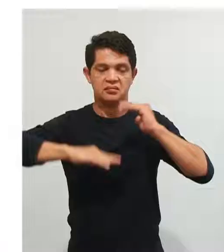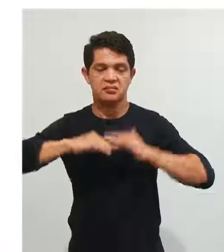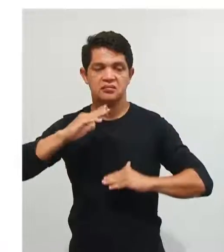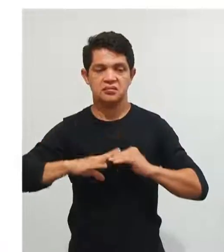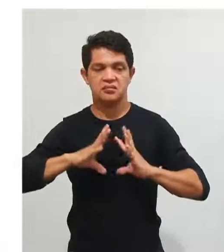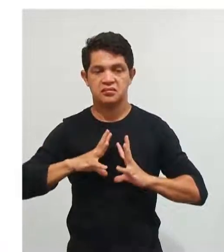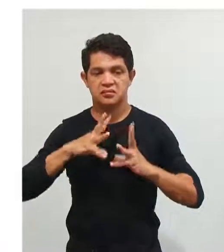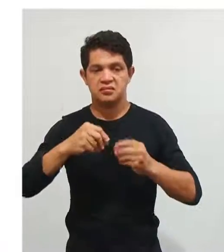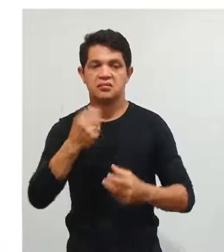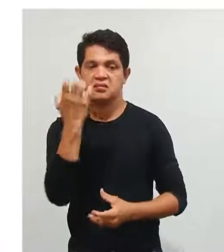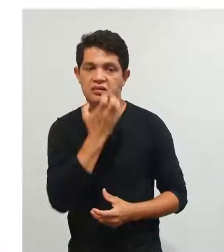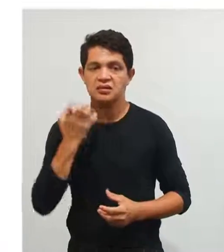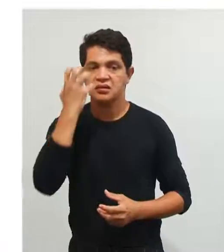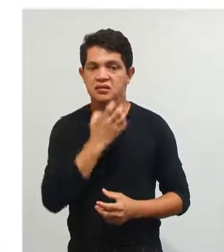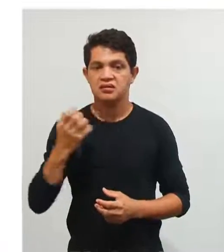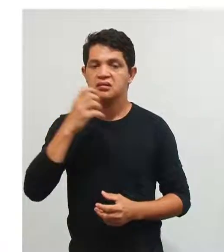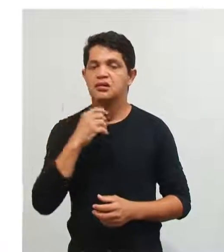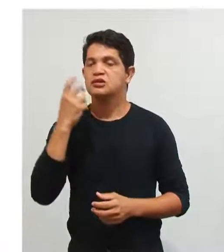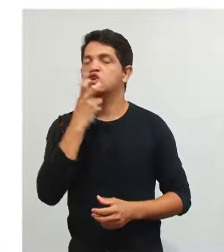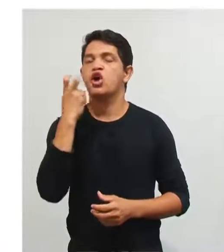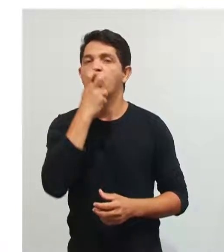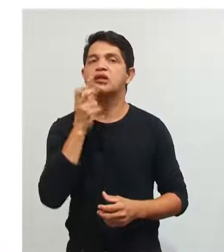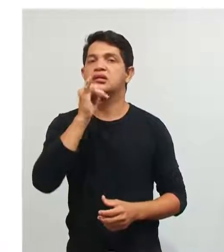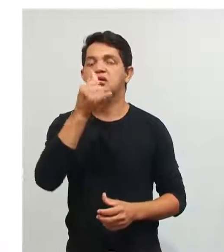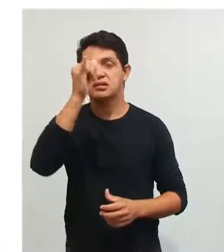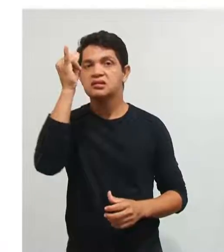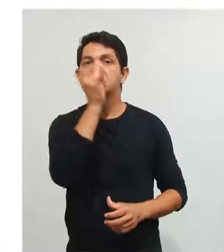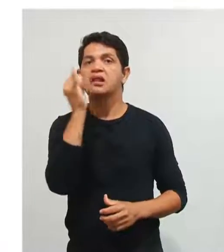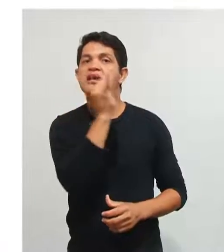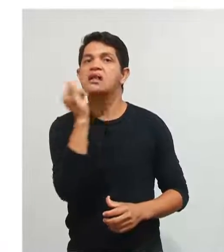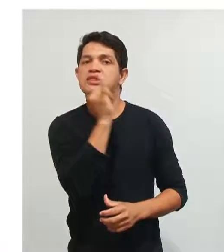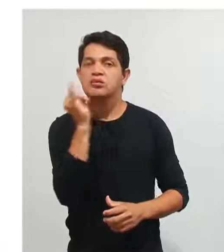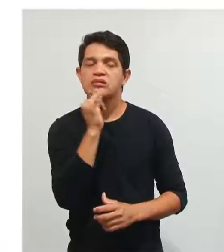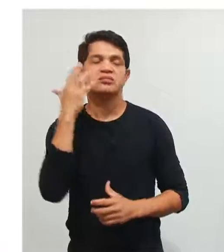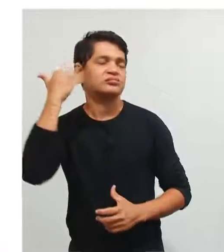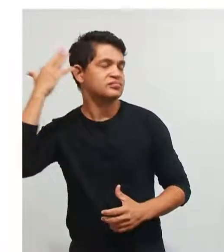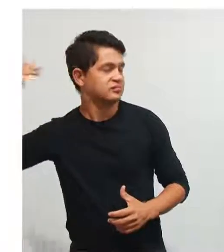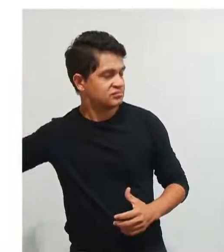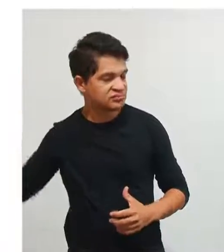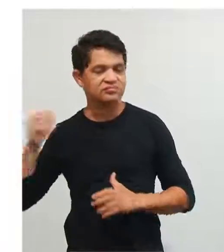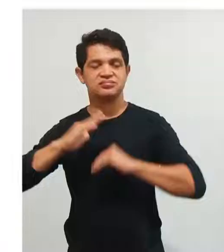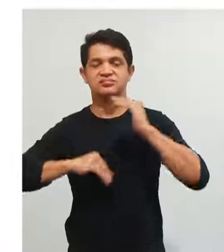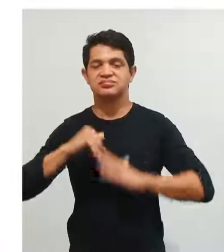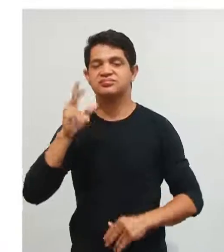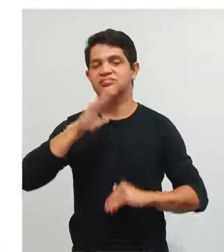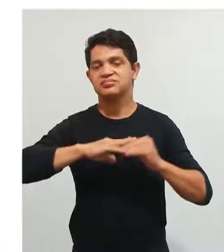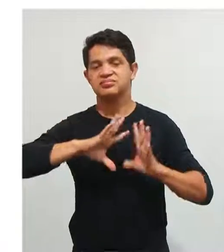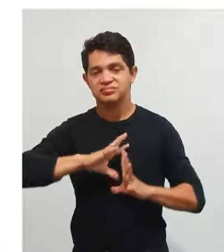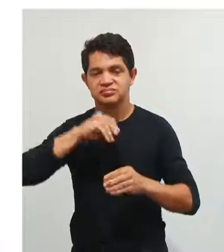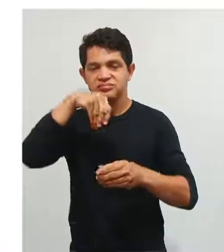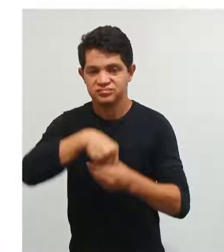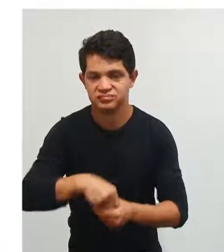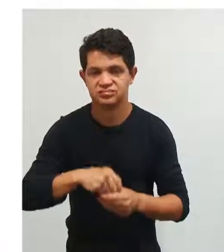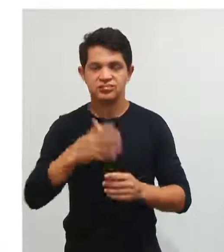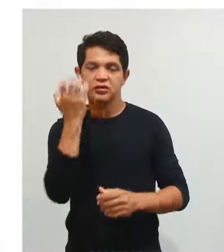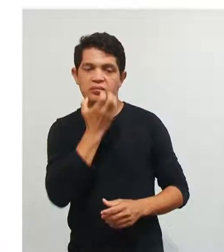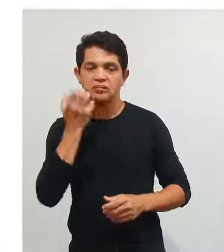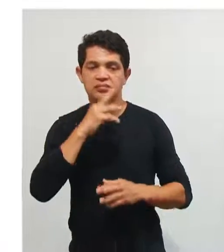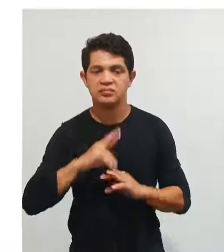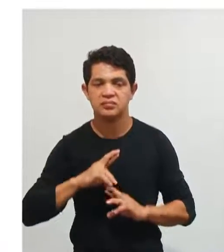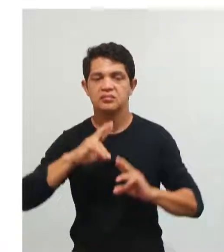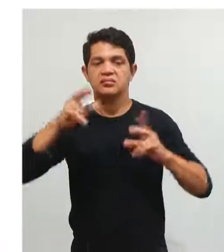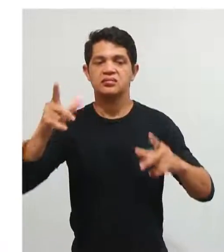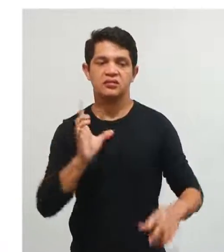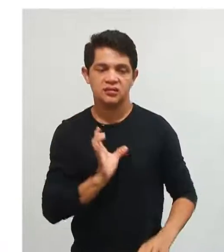antes só cantava em italiano, mas depois, numa nova fase da sua carreira, começou a emplacar músicas como,